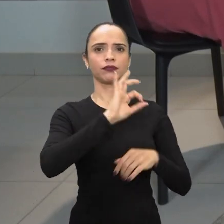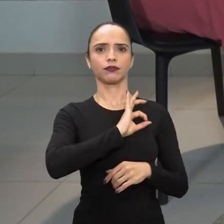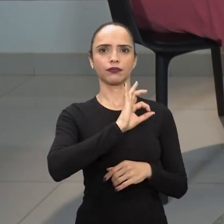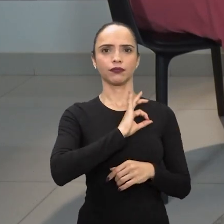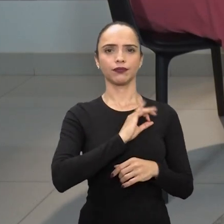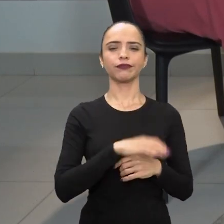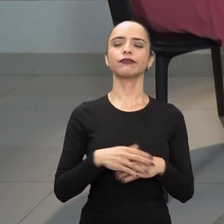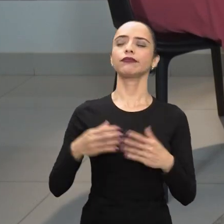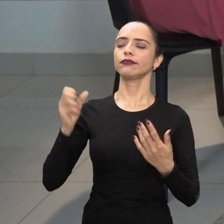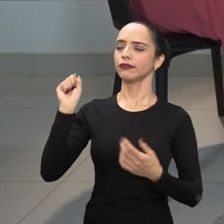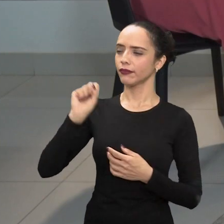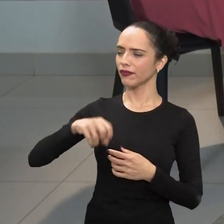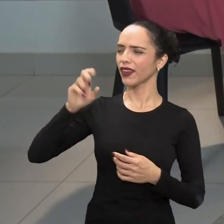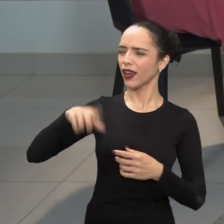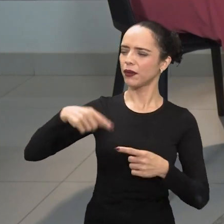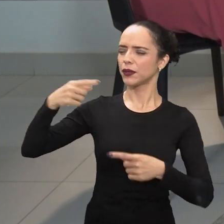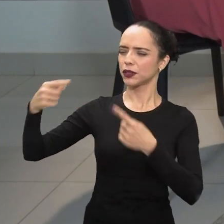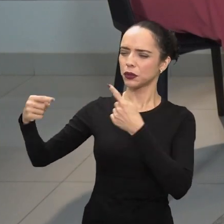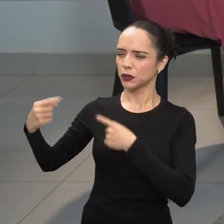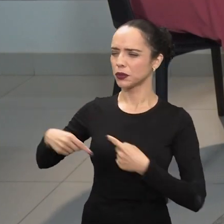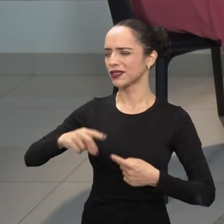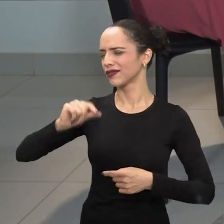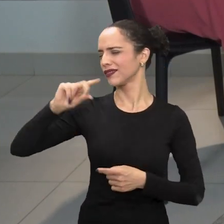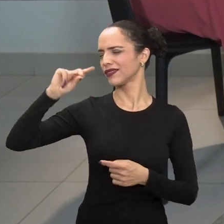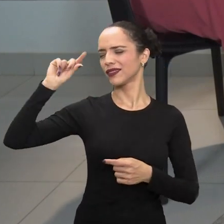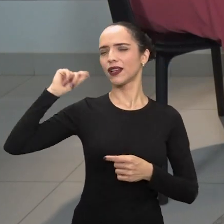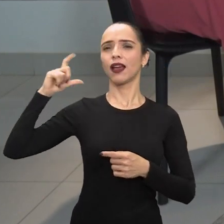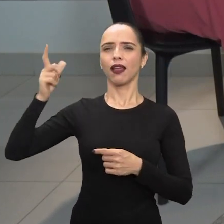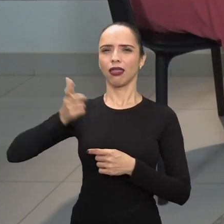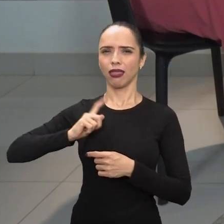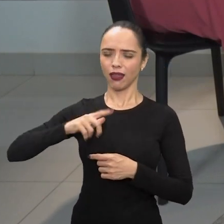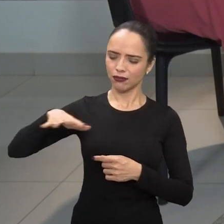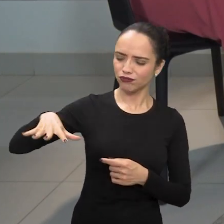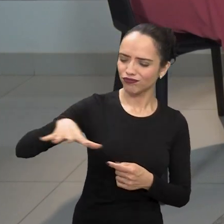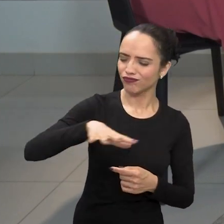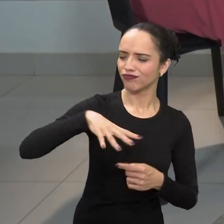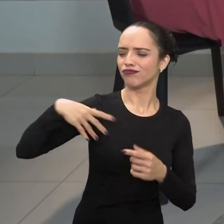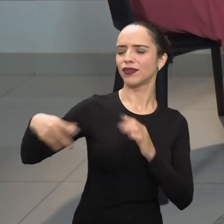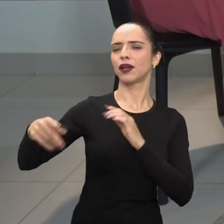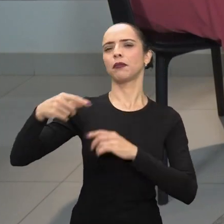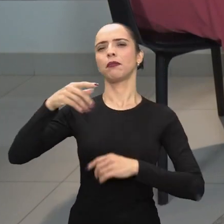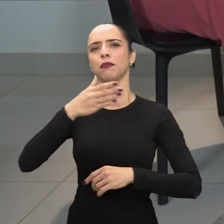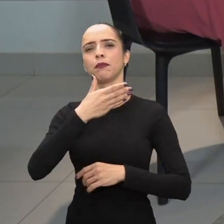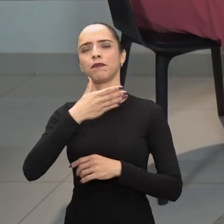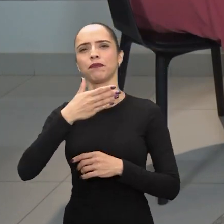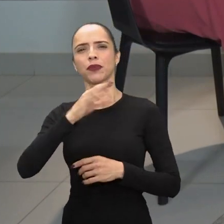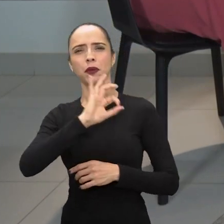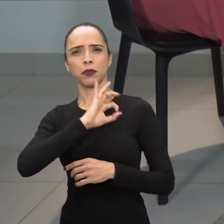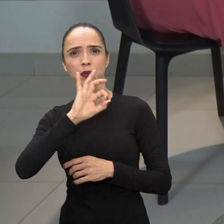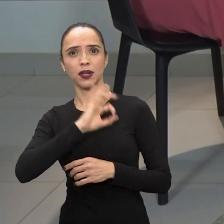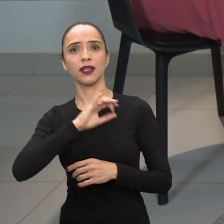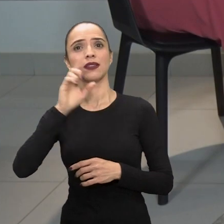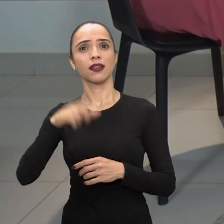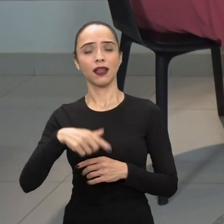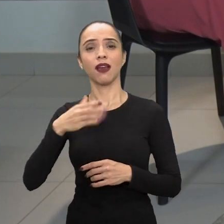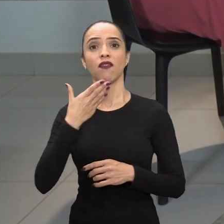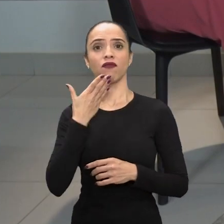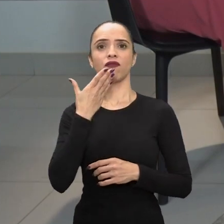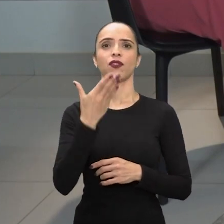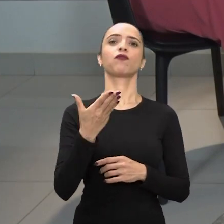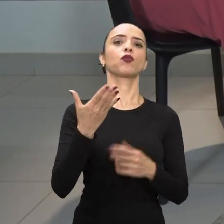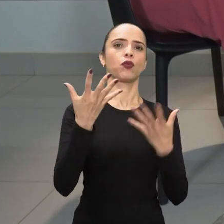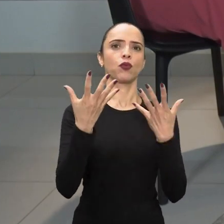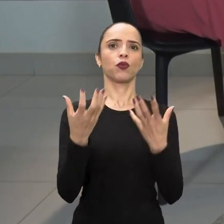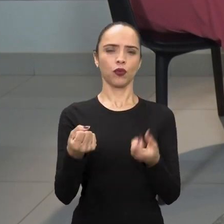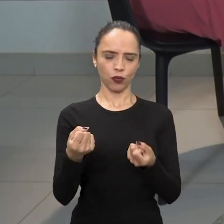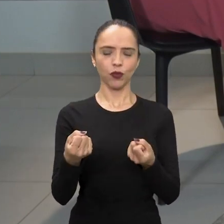um debate antigo né a gente inclusive hoje tem setores da própria polícia em Goiás hoje que são favoráveis militarização da polícia a